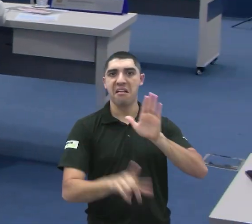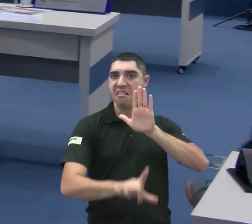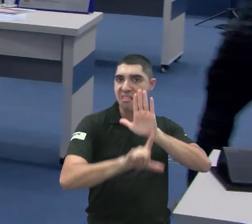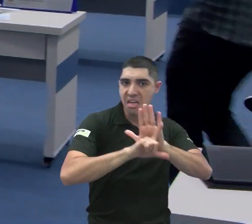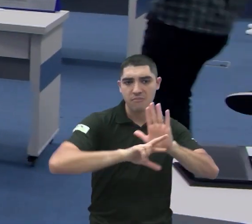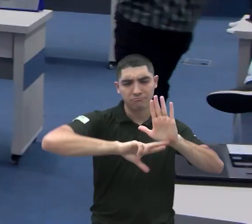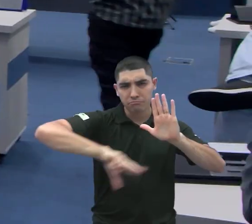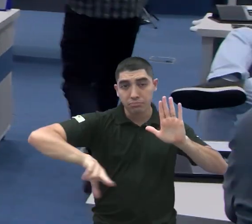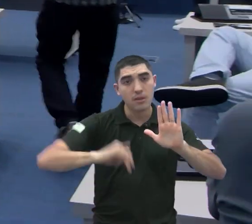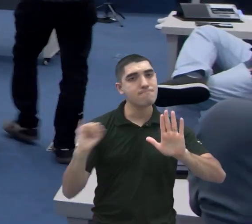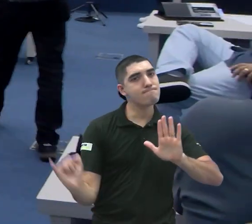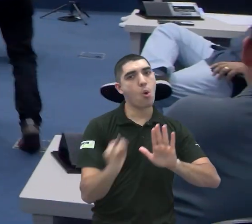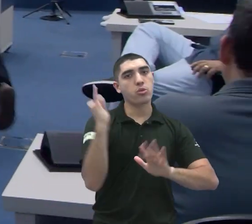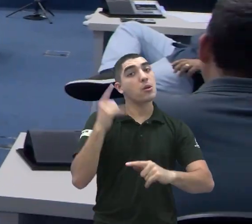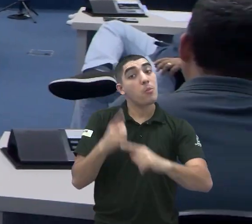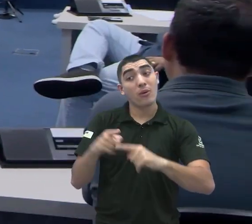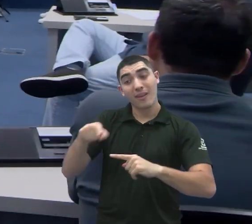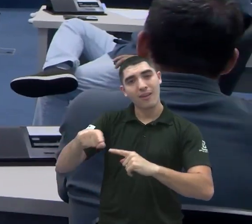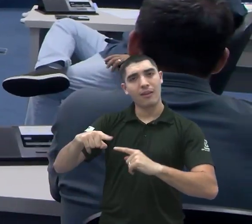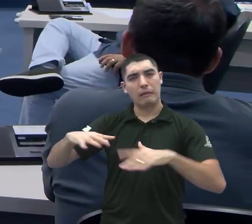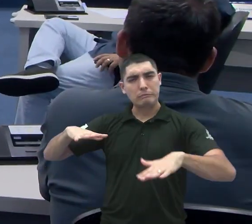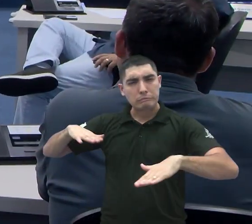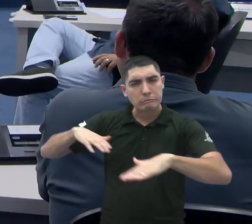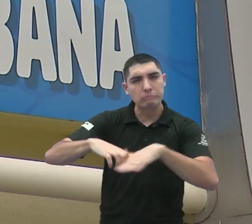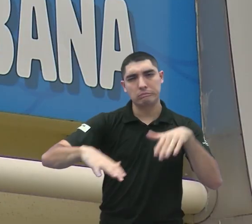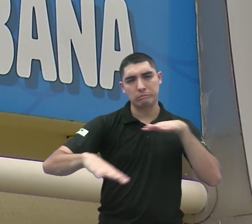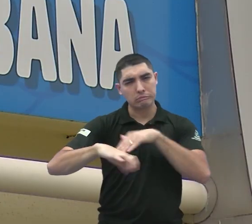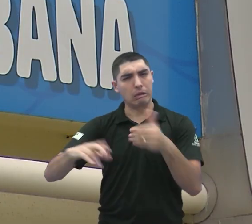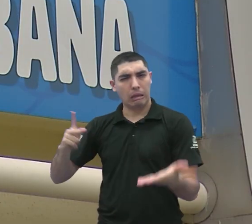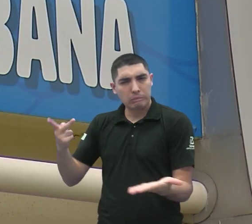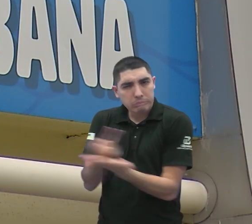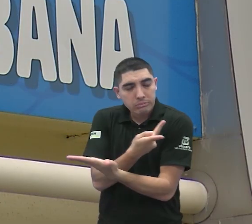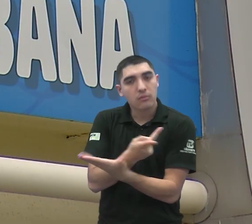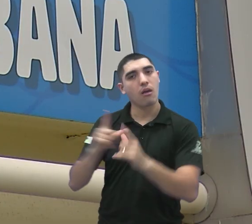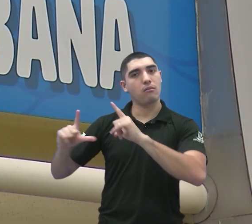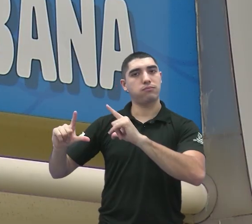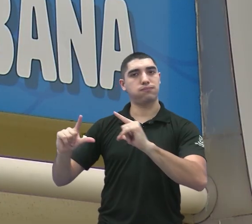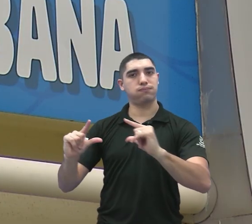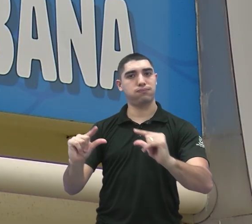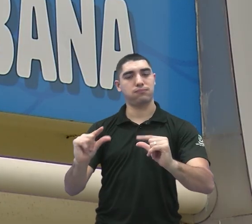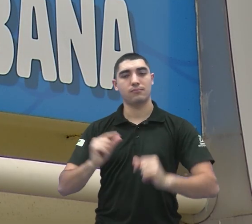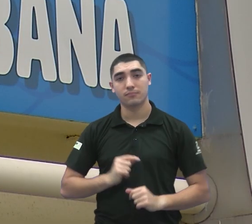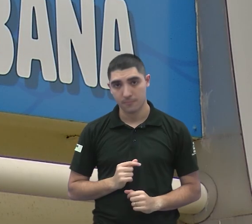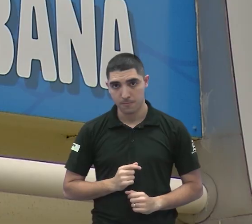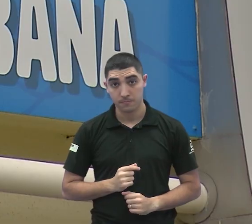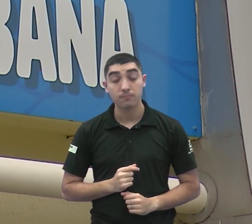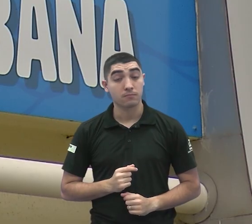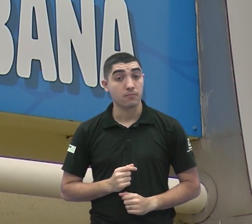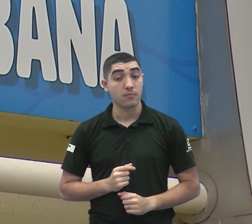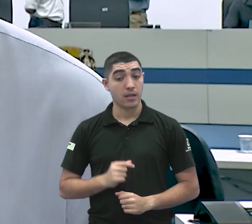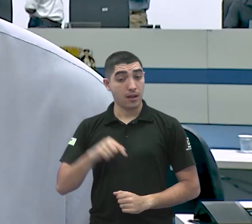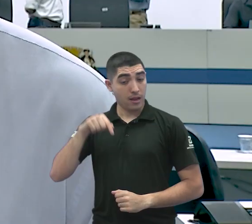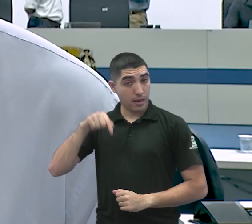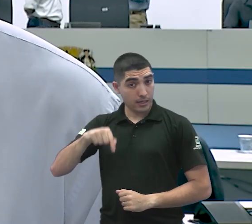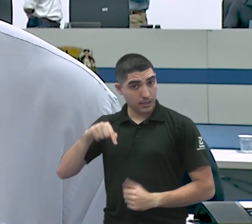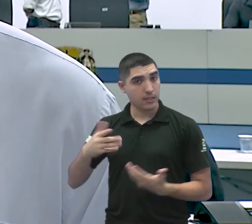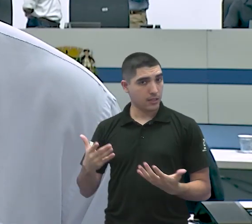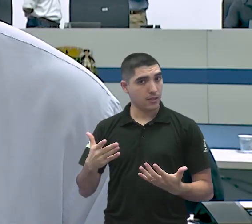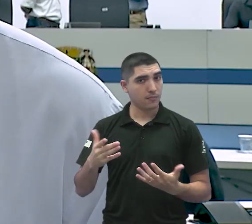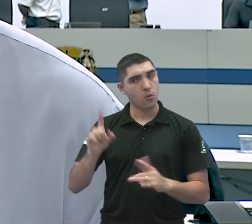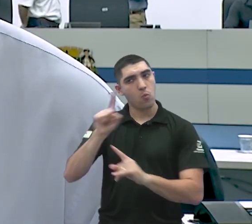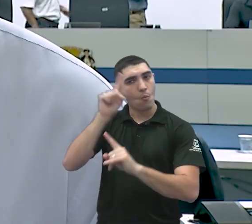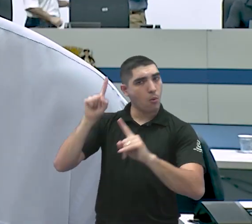claras e propositivas é fundamental para diminuir o número de acidentes e garantir um trânsito mais humano. O